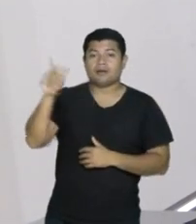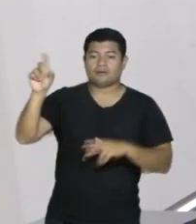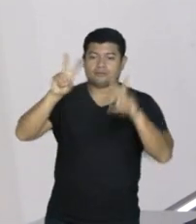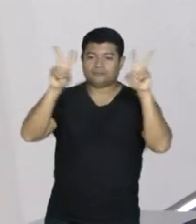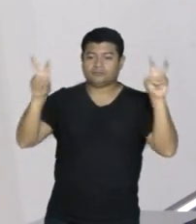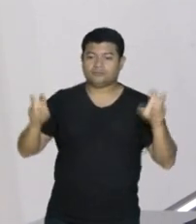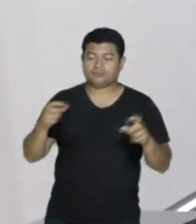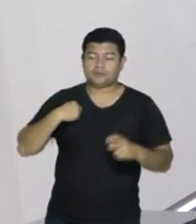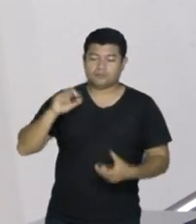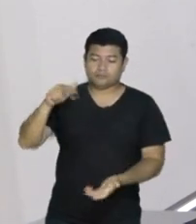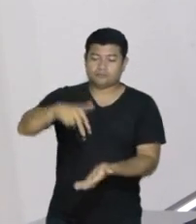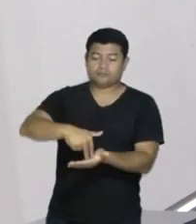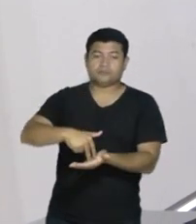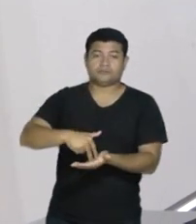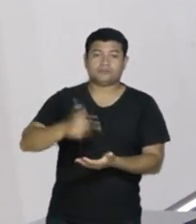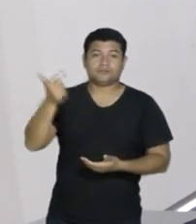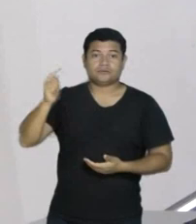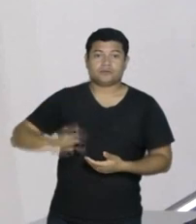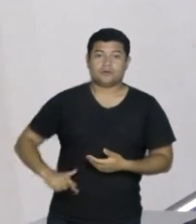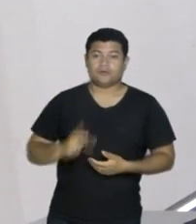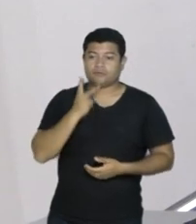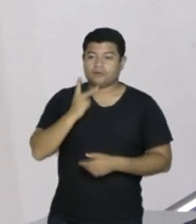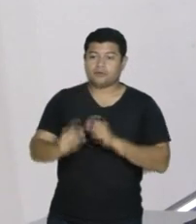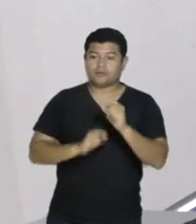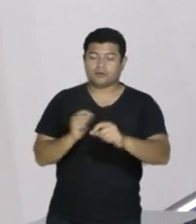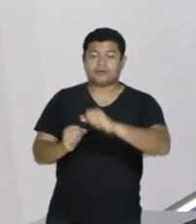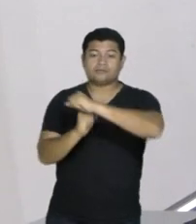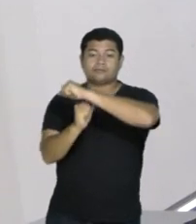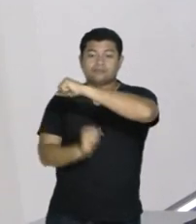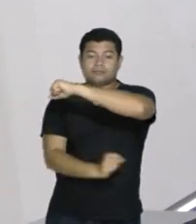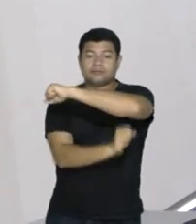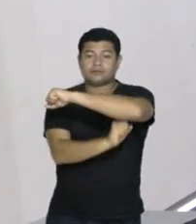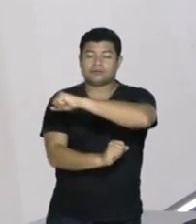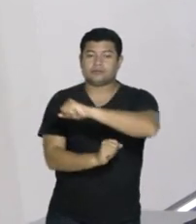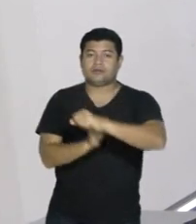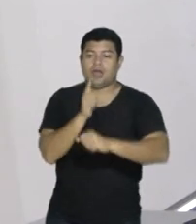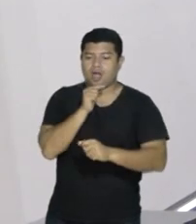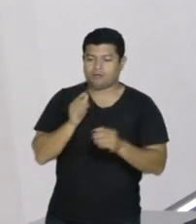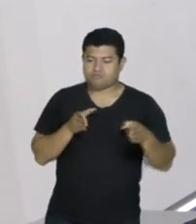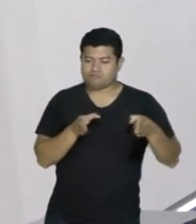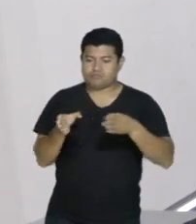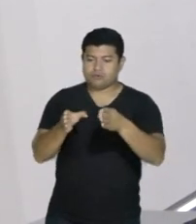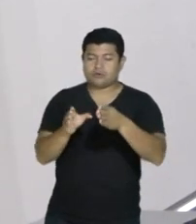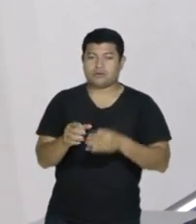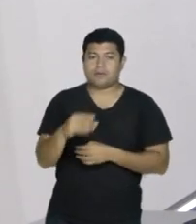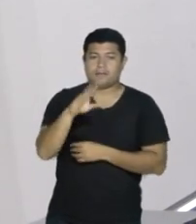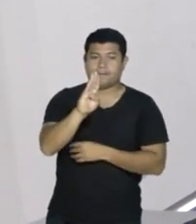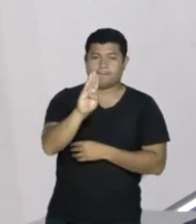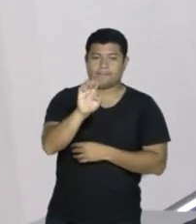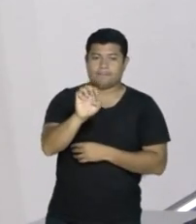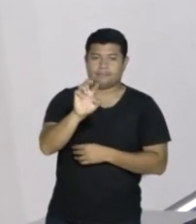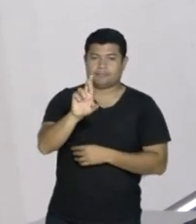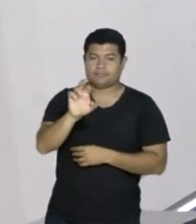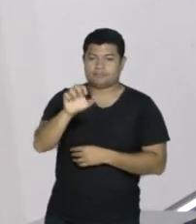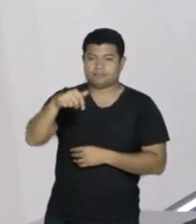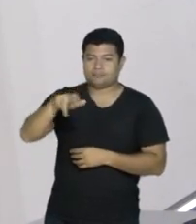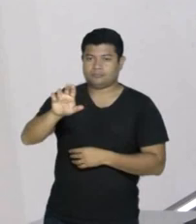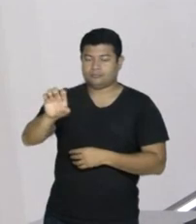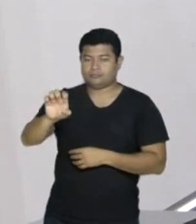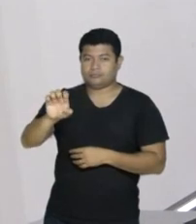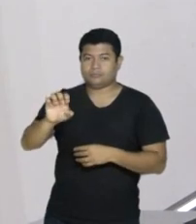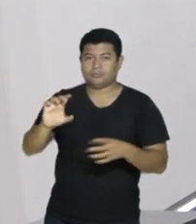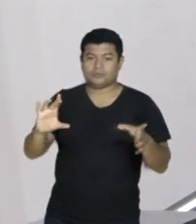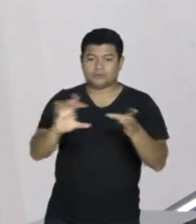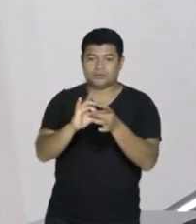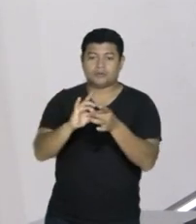falar da ponte do rio Perequê a ponte que liga o Município de Itapema e o município de